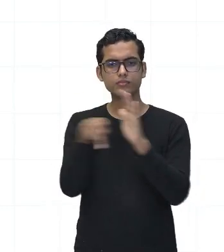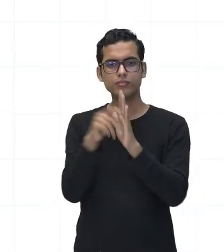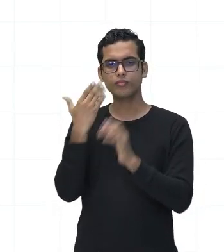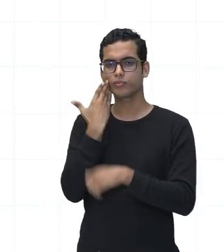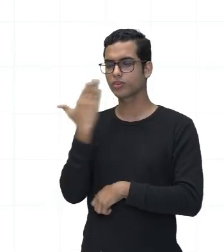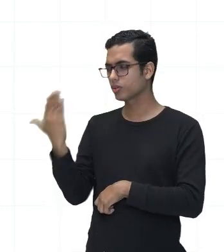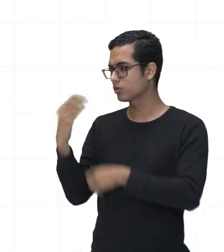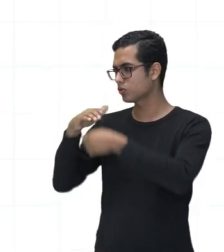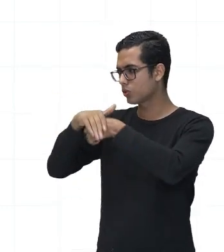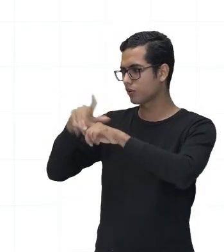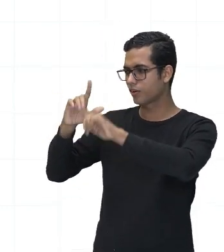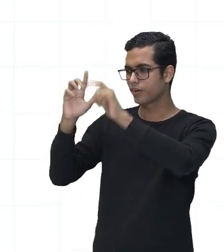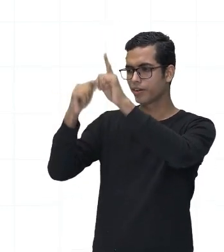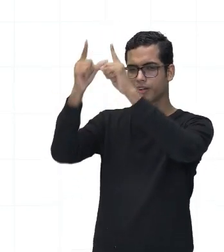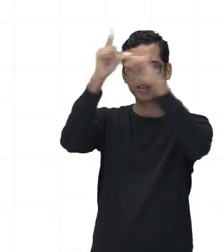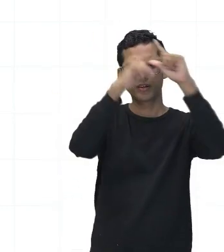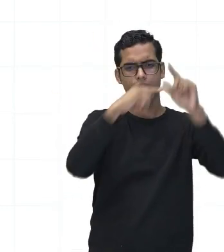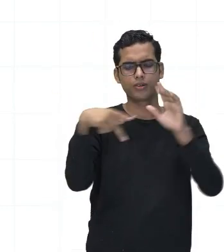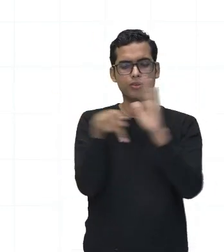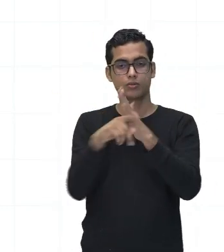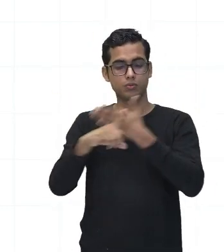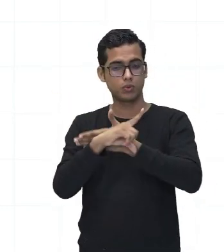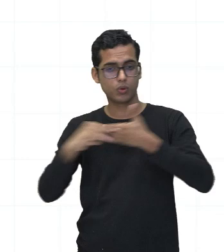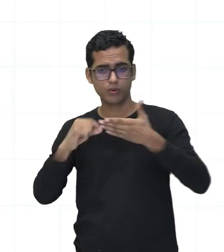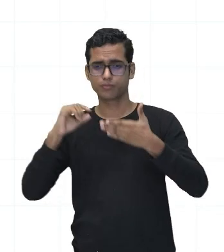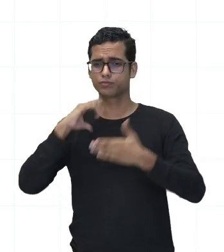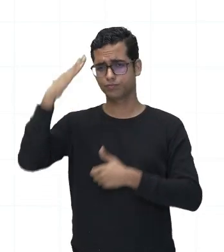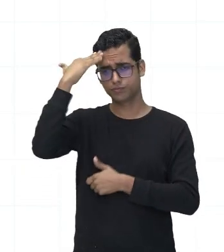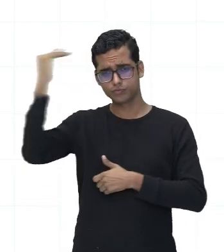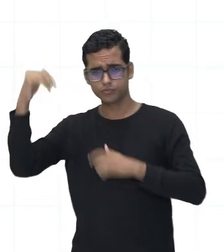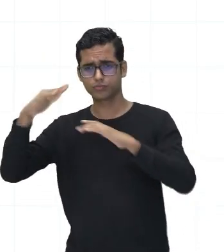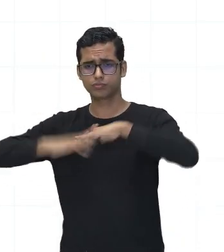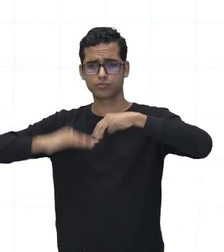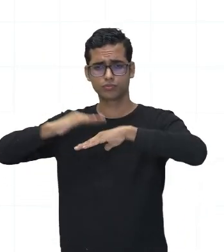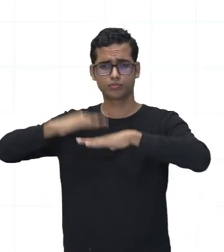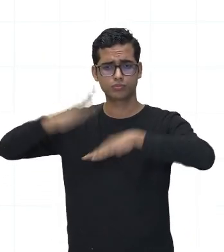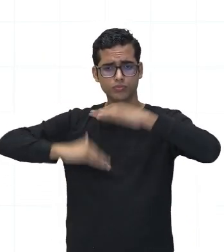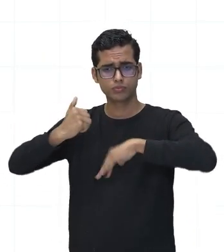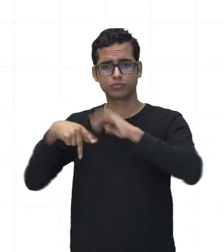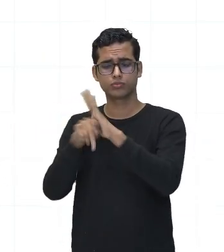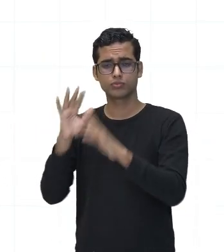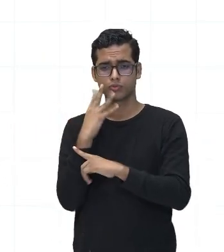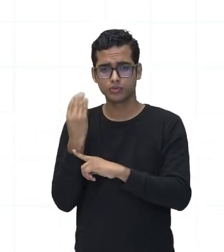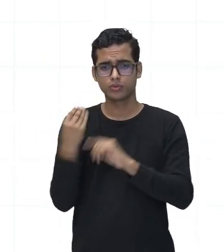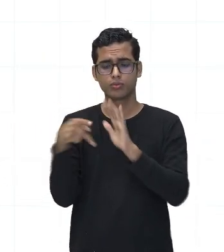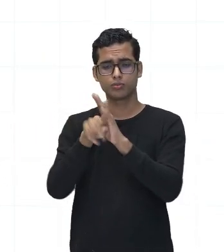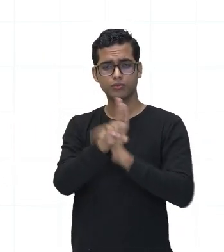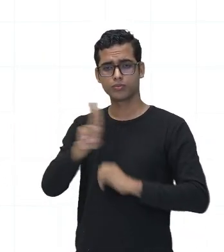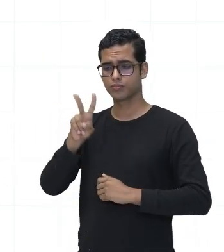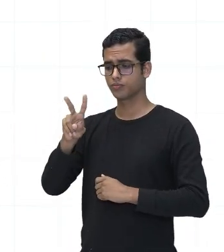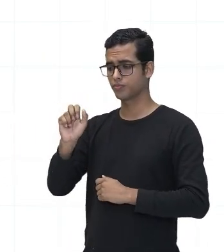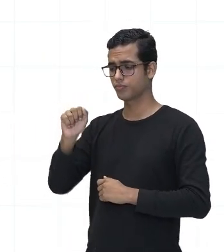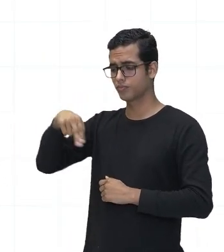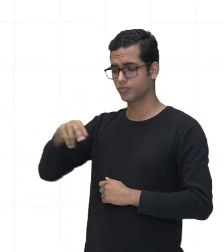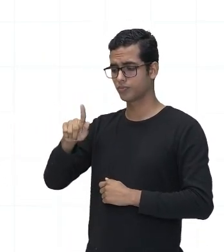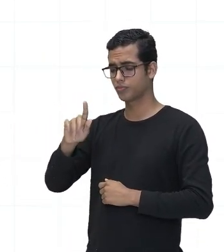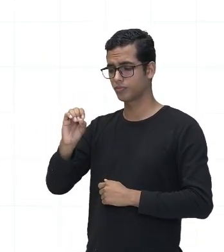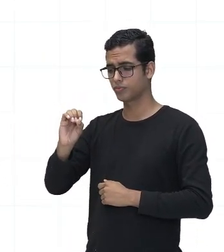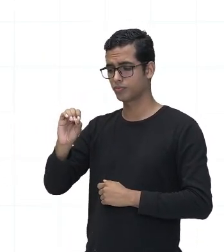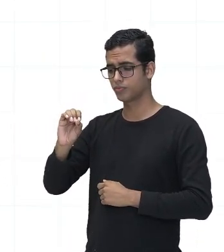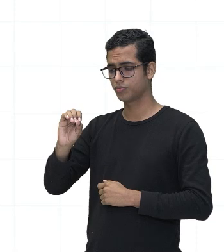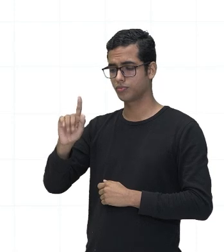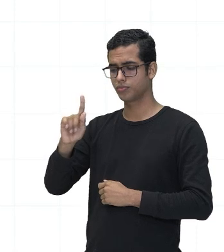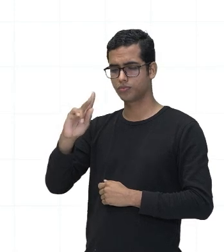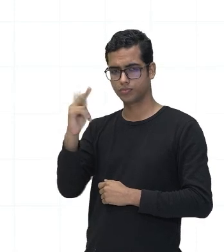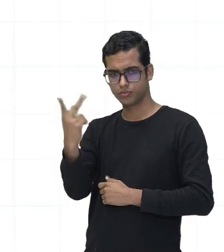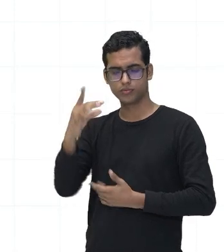foi pintada por um pintor muito famoso, que é o Van Gogh. Então, se vocês observarem com